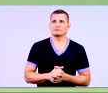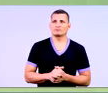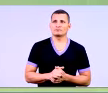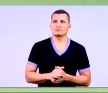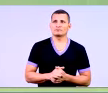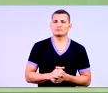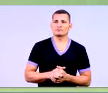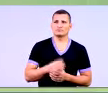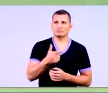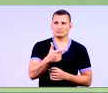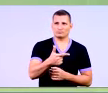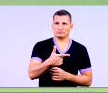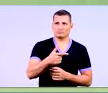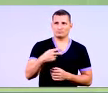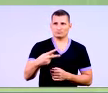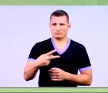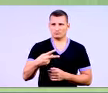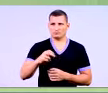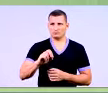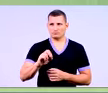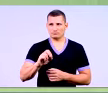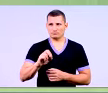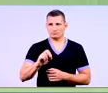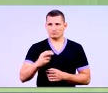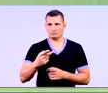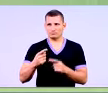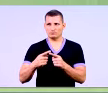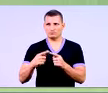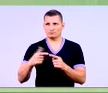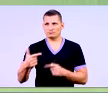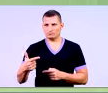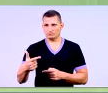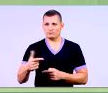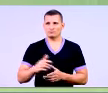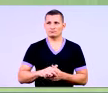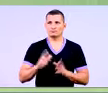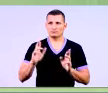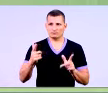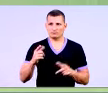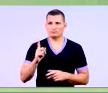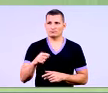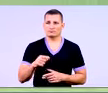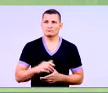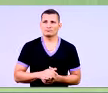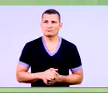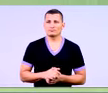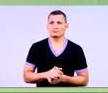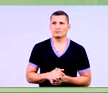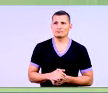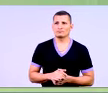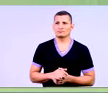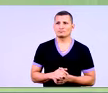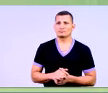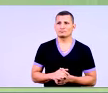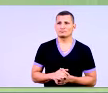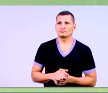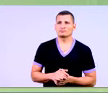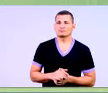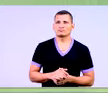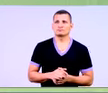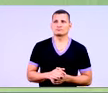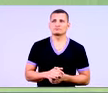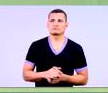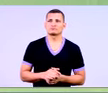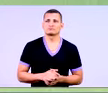2 é maior ou igual a 2 elson claro é porque ele não é maior mas ele é igual mas é igual